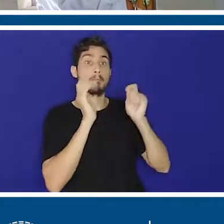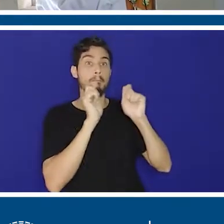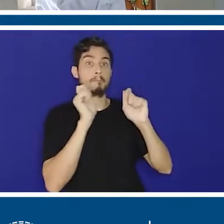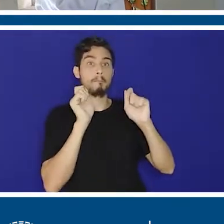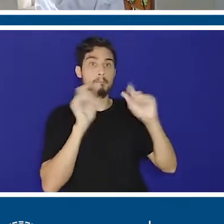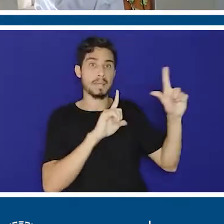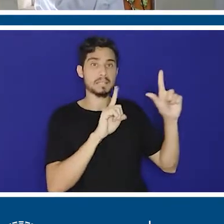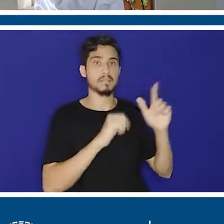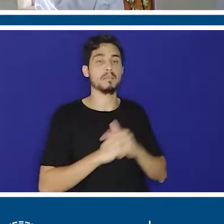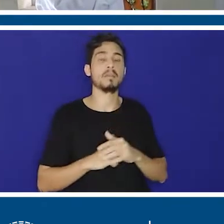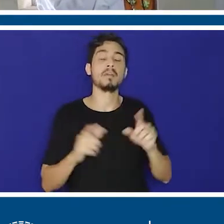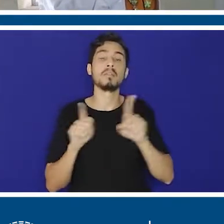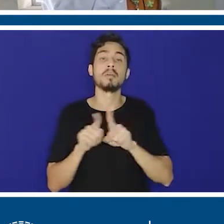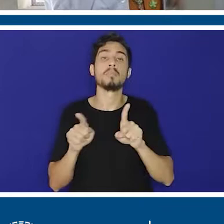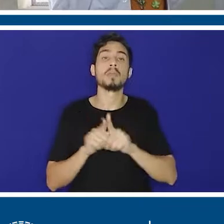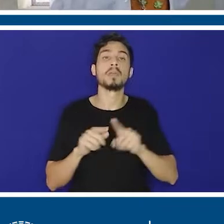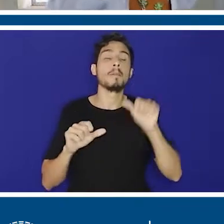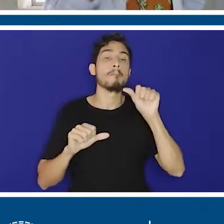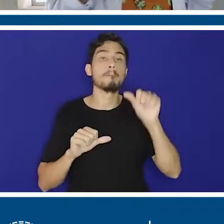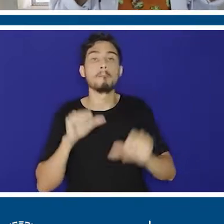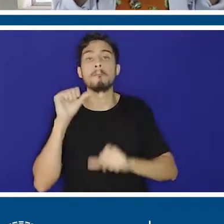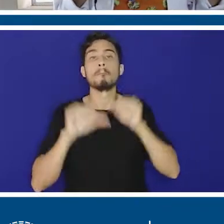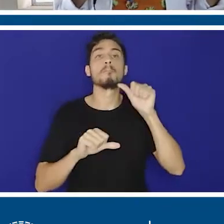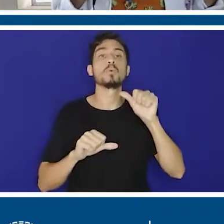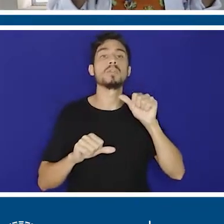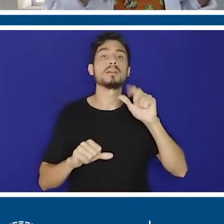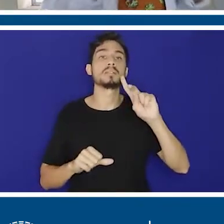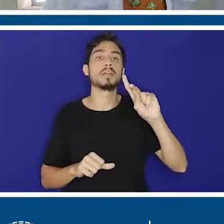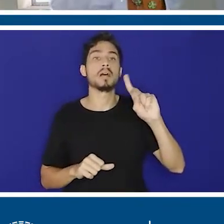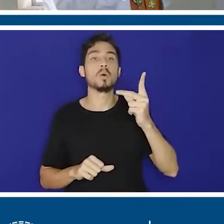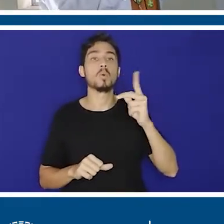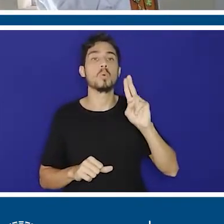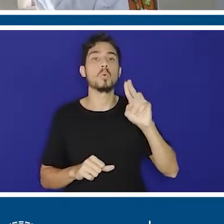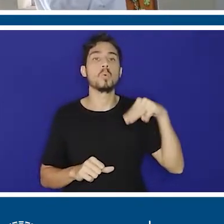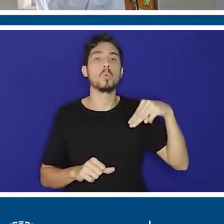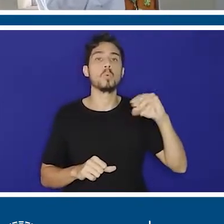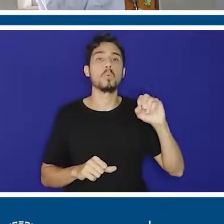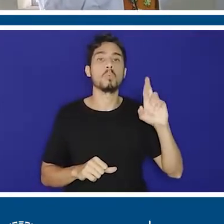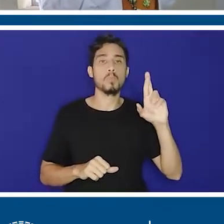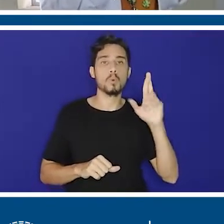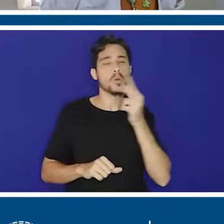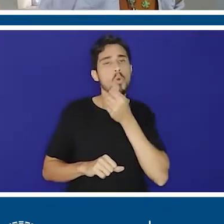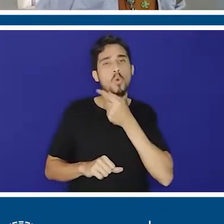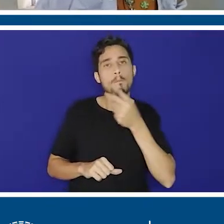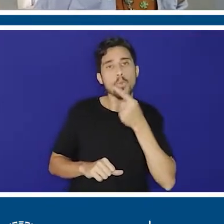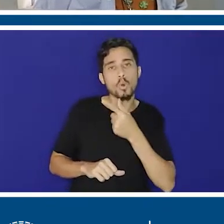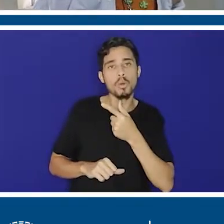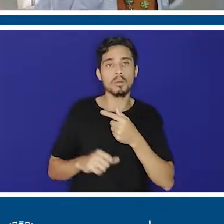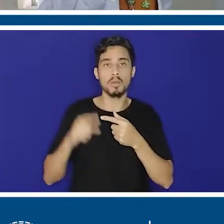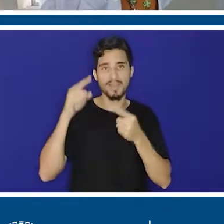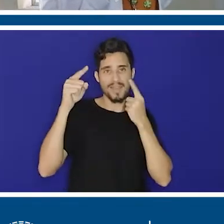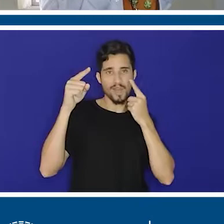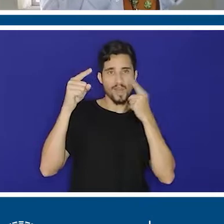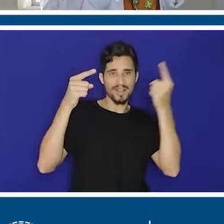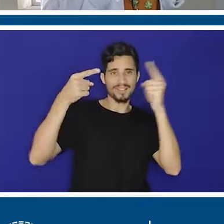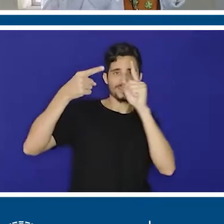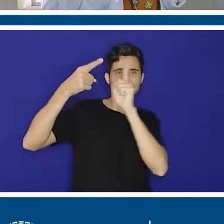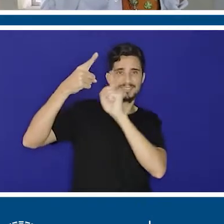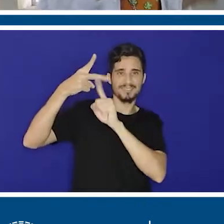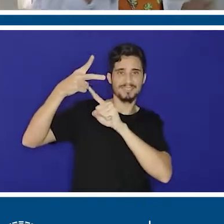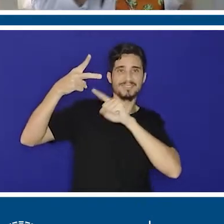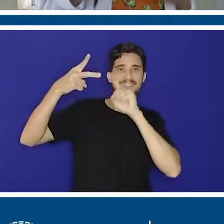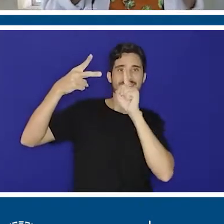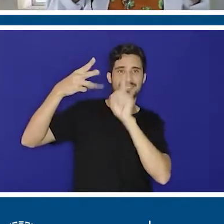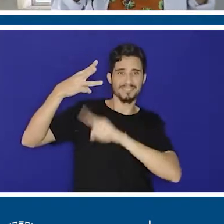Os moduladores do humor. Quais são as indicações dele, né? Humor instável,